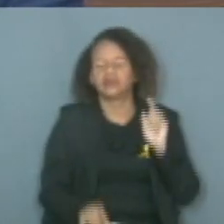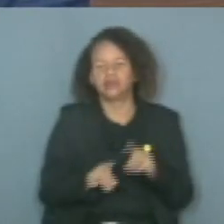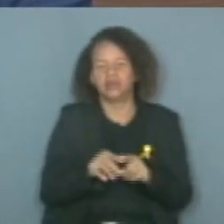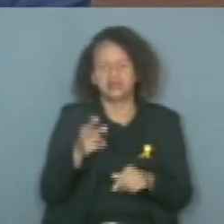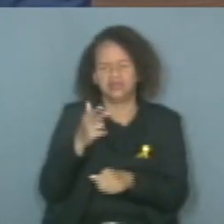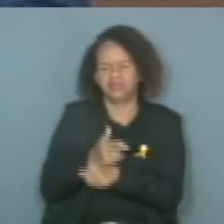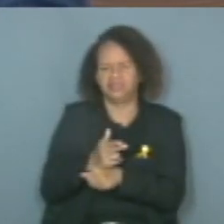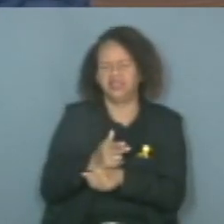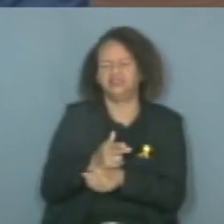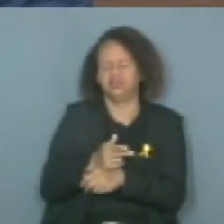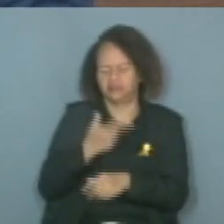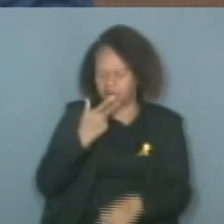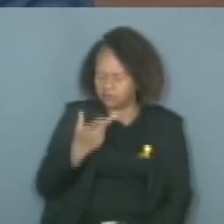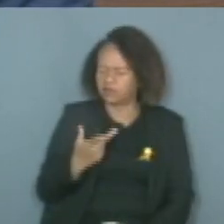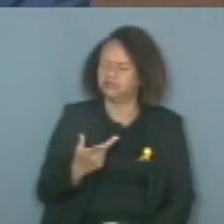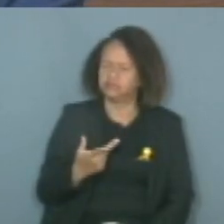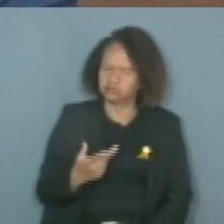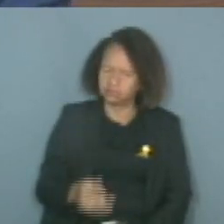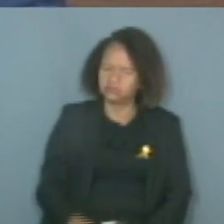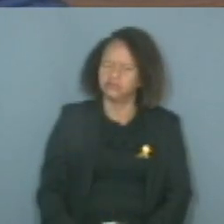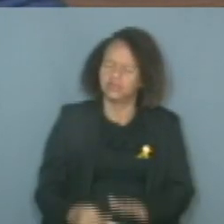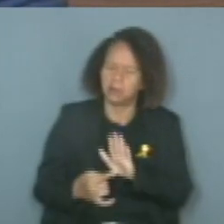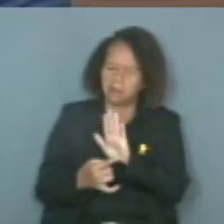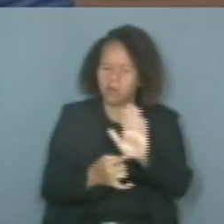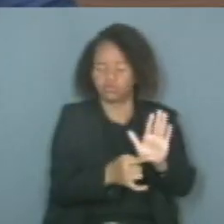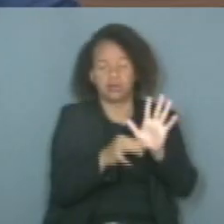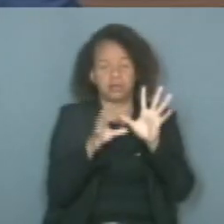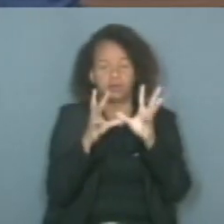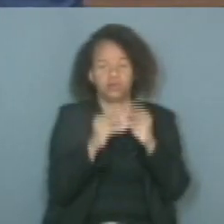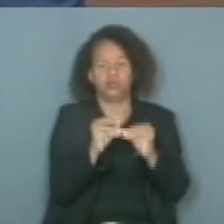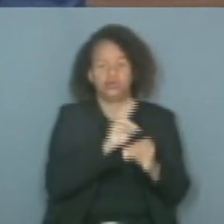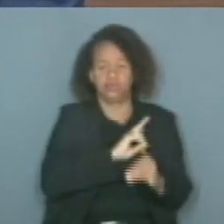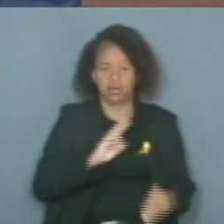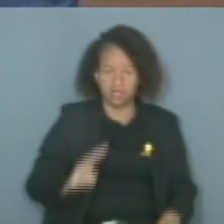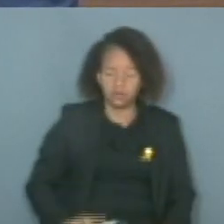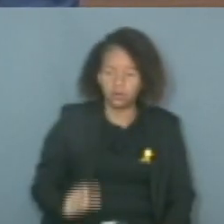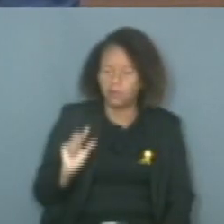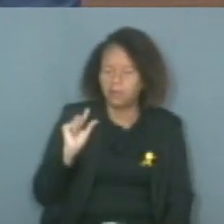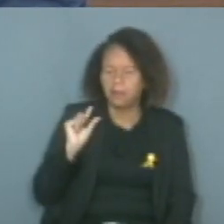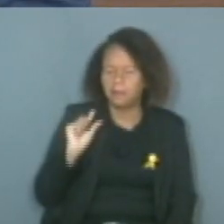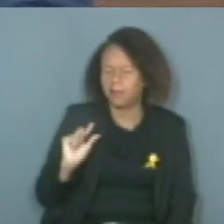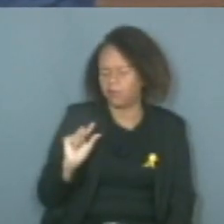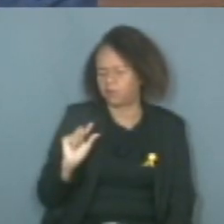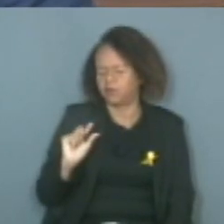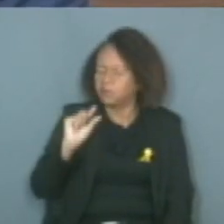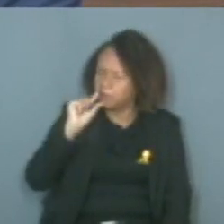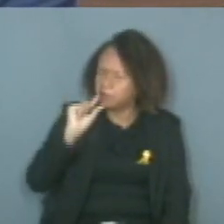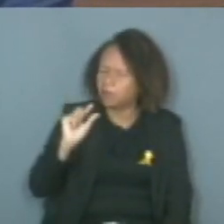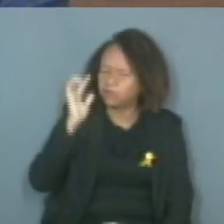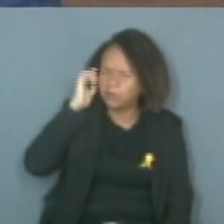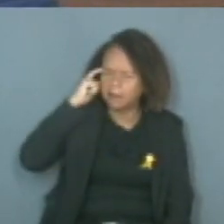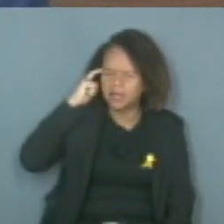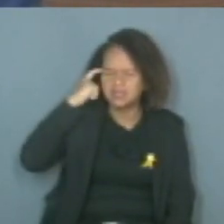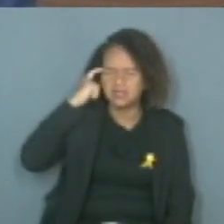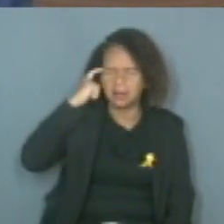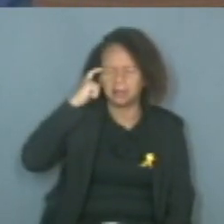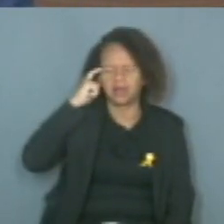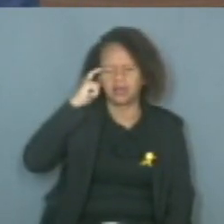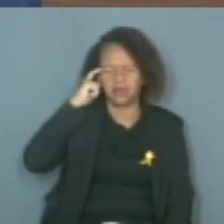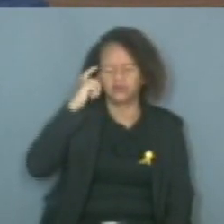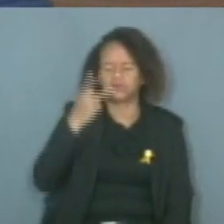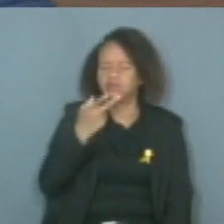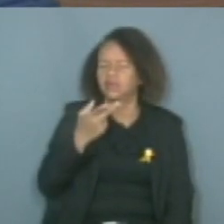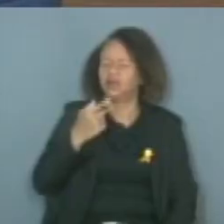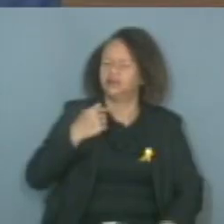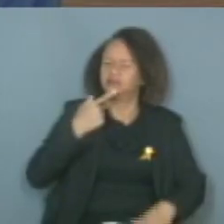vídeo aqui, eu faço questão de mostrar para todos os vereadores um pouco do pensamento e o de que